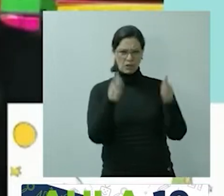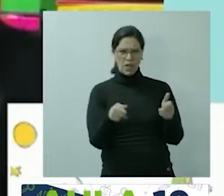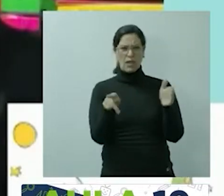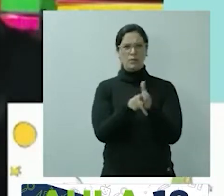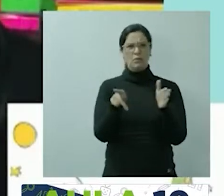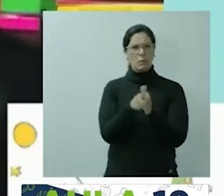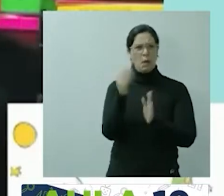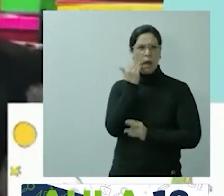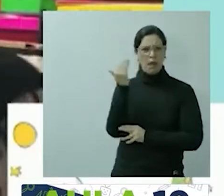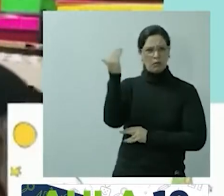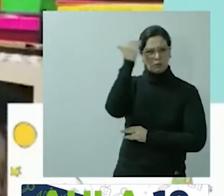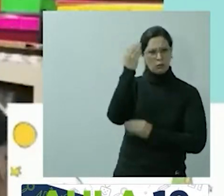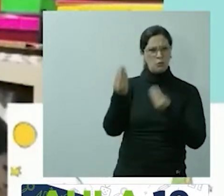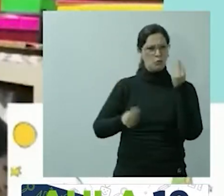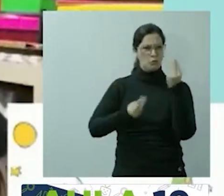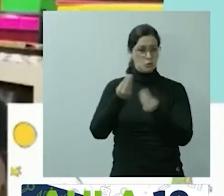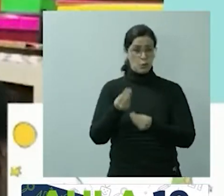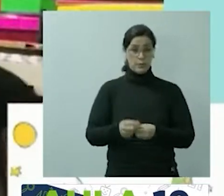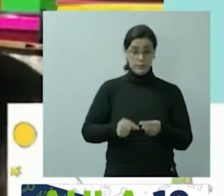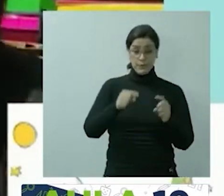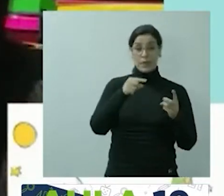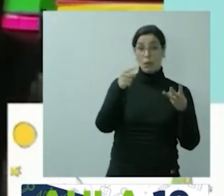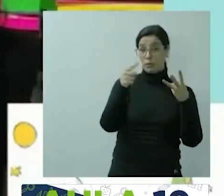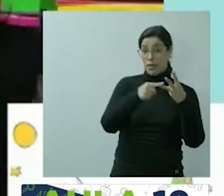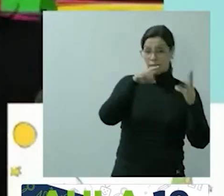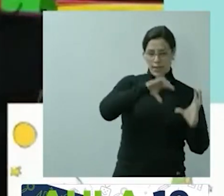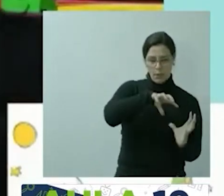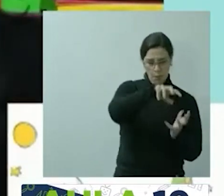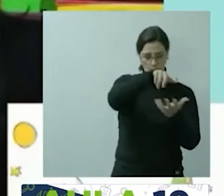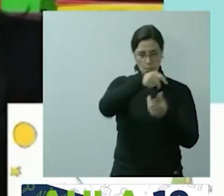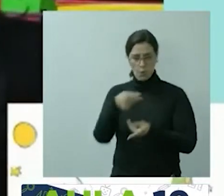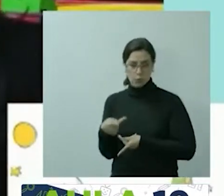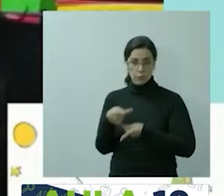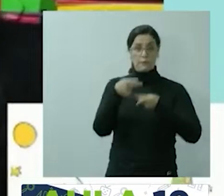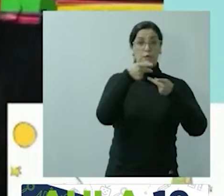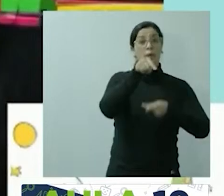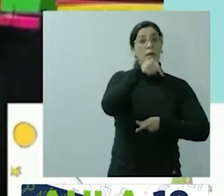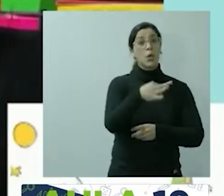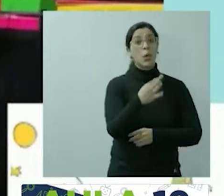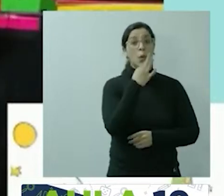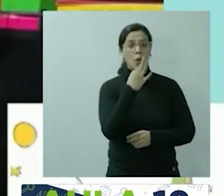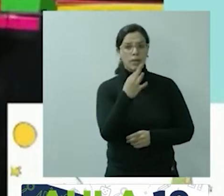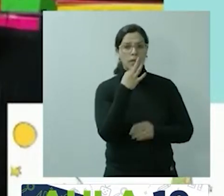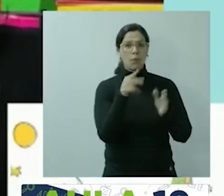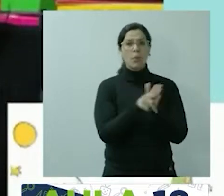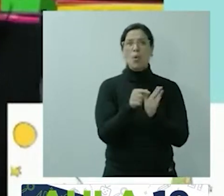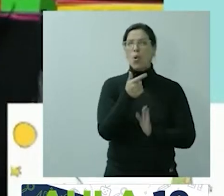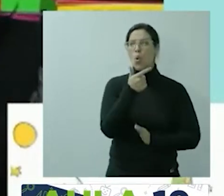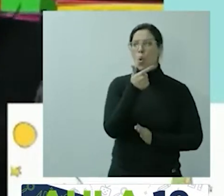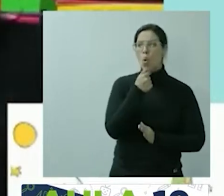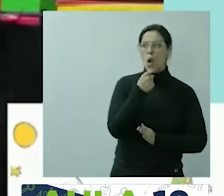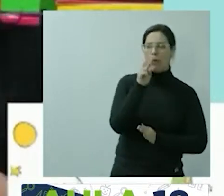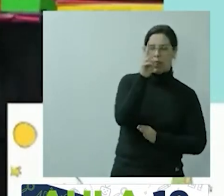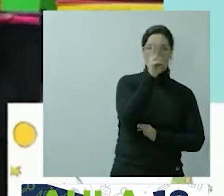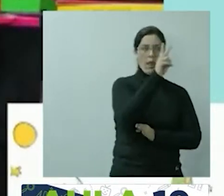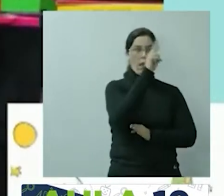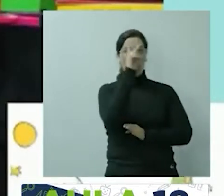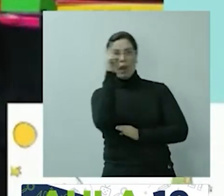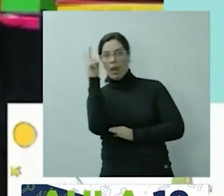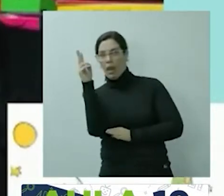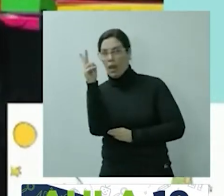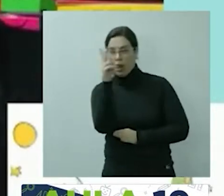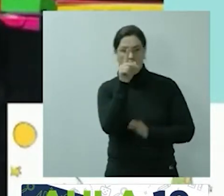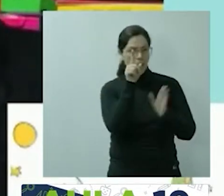os adultos, no terceiro planeta, ele conheceu um bêbado. E quando ele interrogava